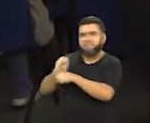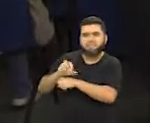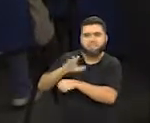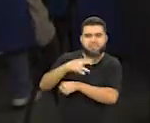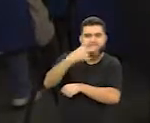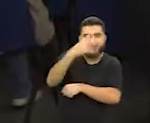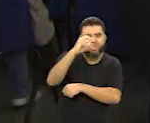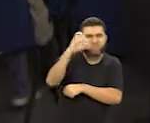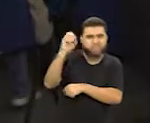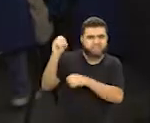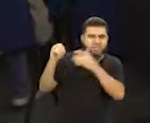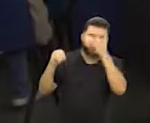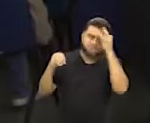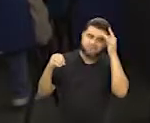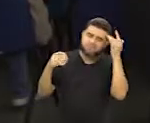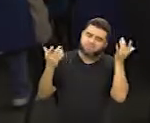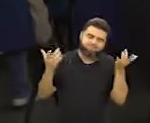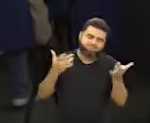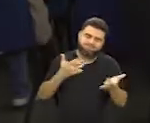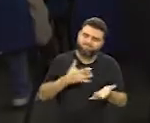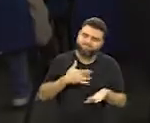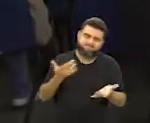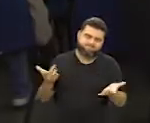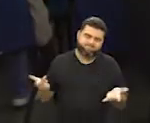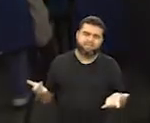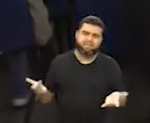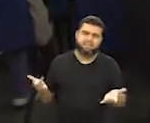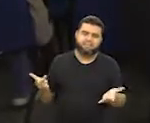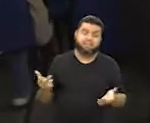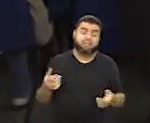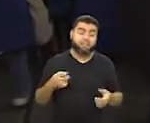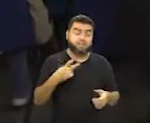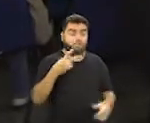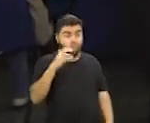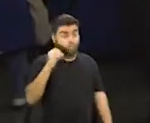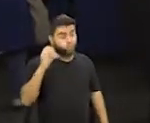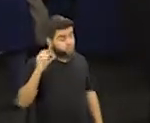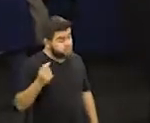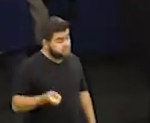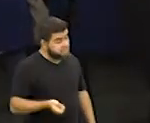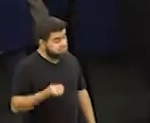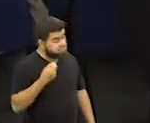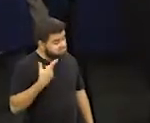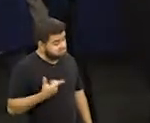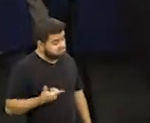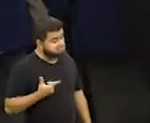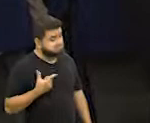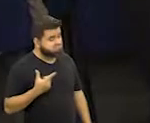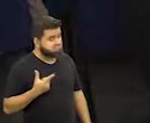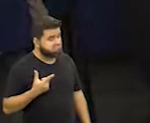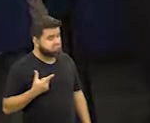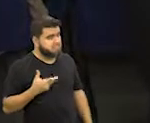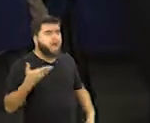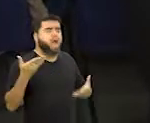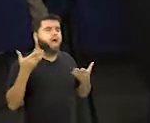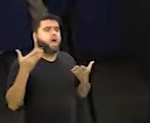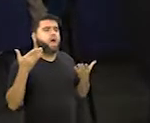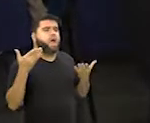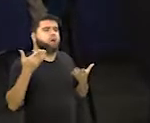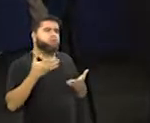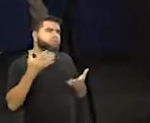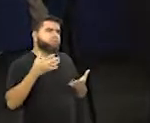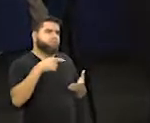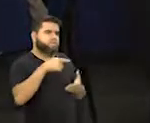uma fila de espera de mais quantos? Umas 200, infelizmente. 200? E